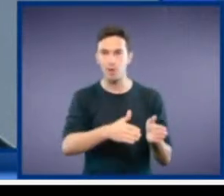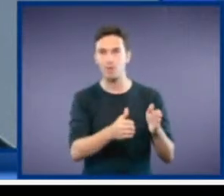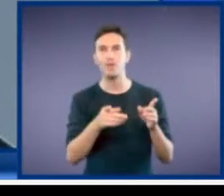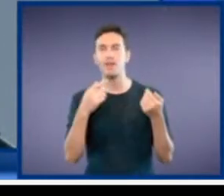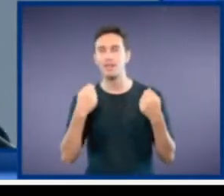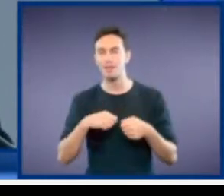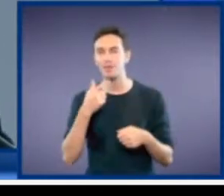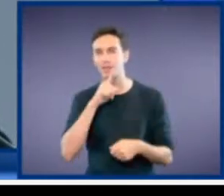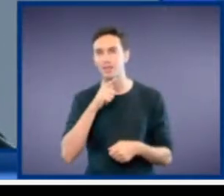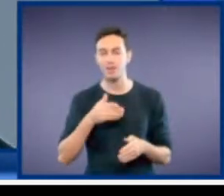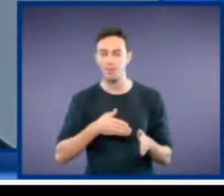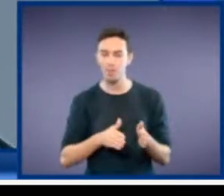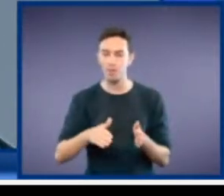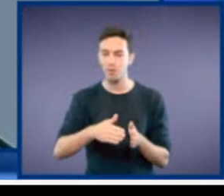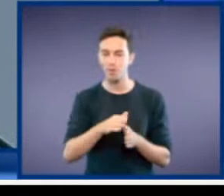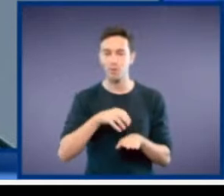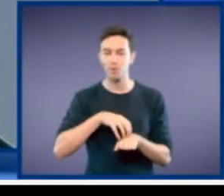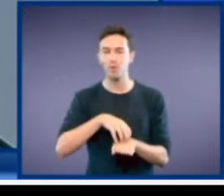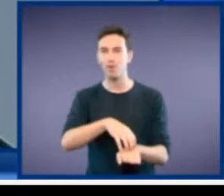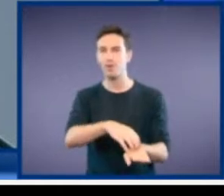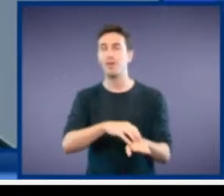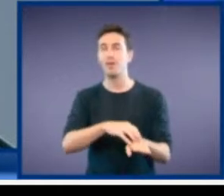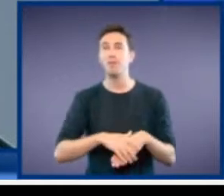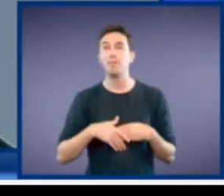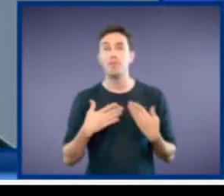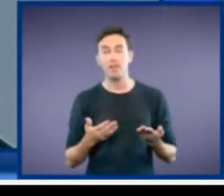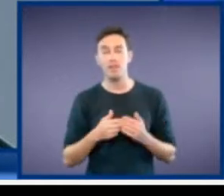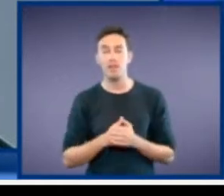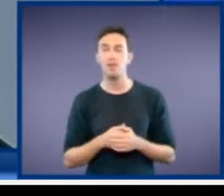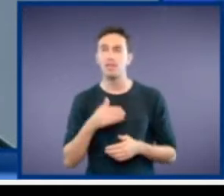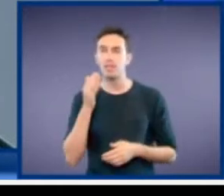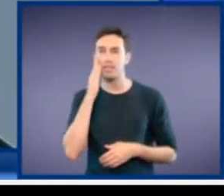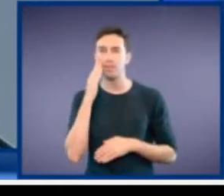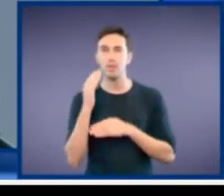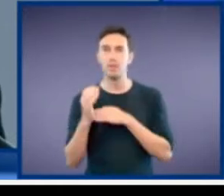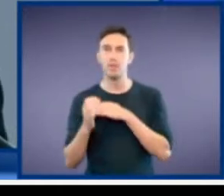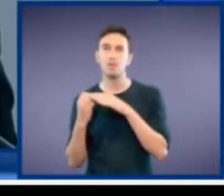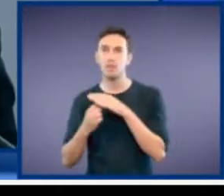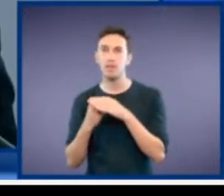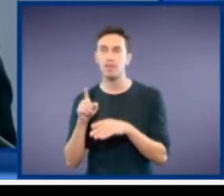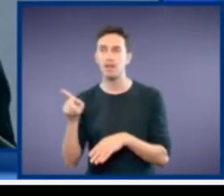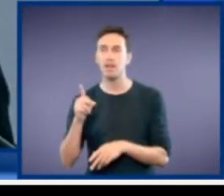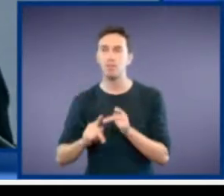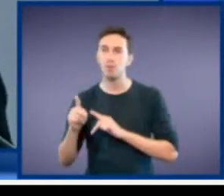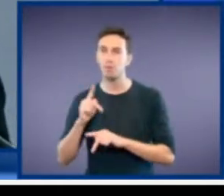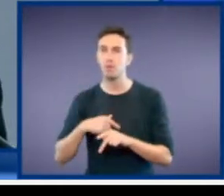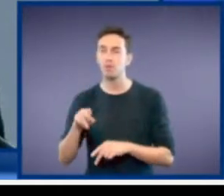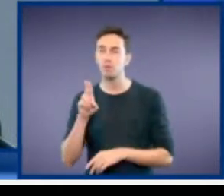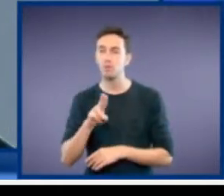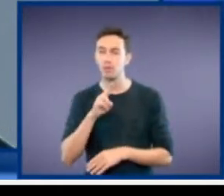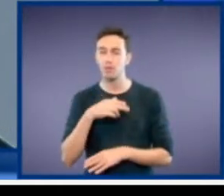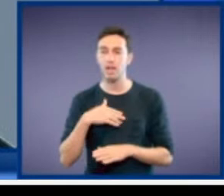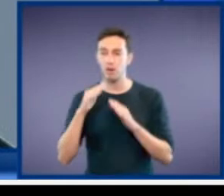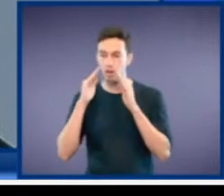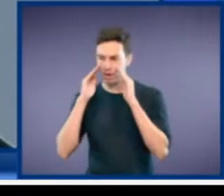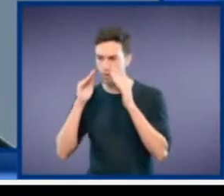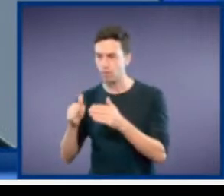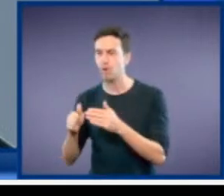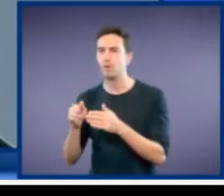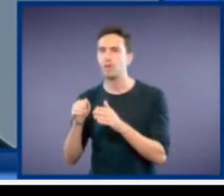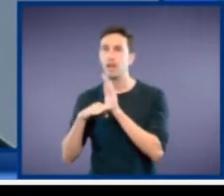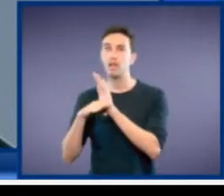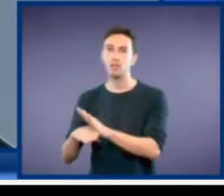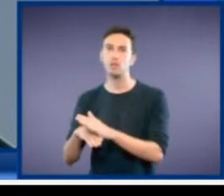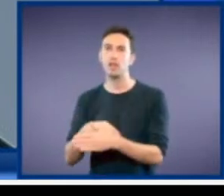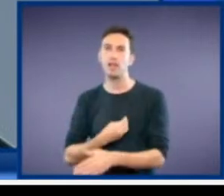Ela mostra, permite que o Estado use seu dinheiro, que usava com a empresa pública, para usar para aquilo que a população de fato precisa. É melhorar a vida